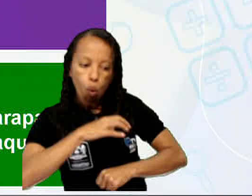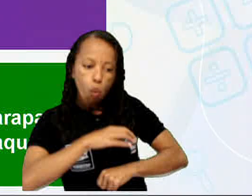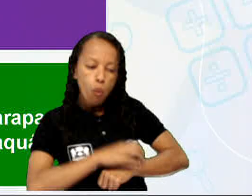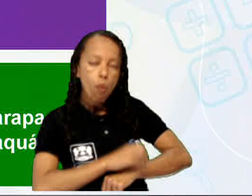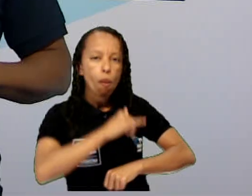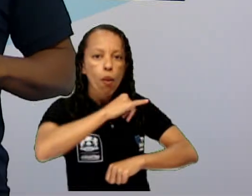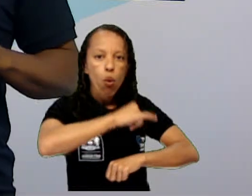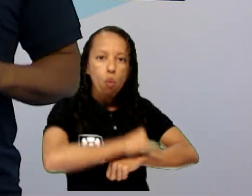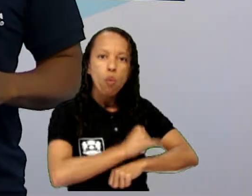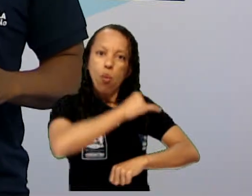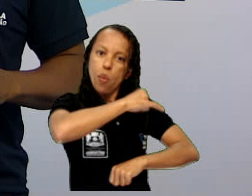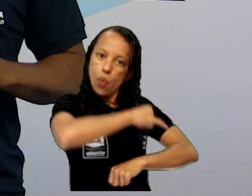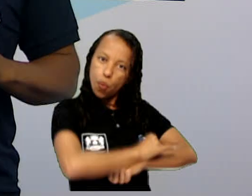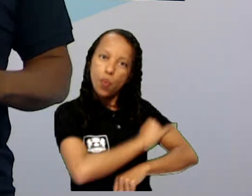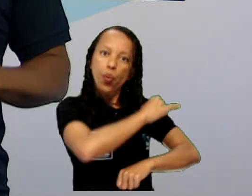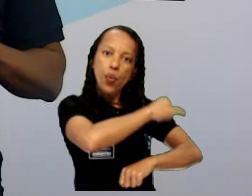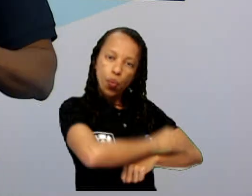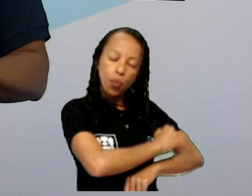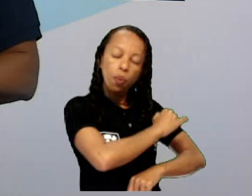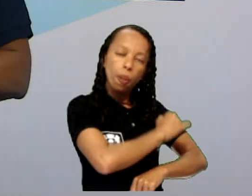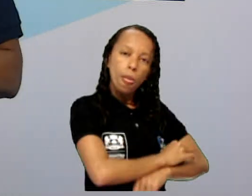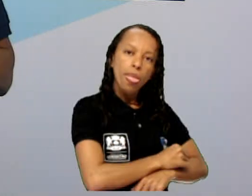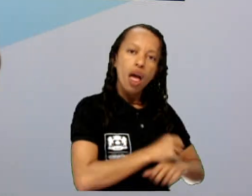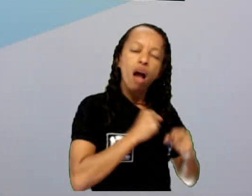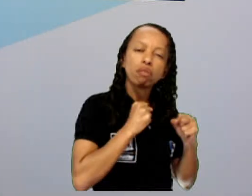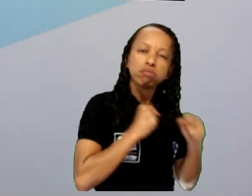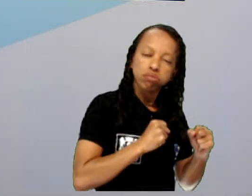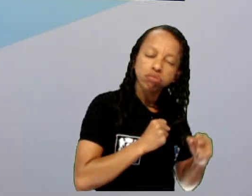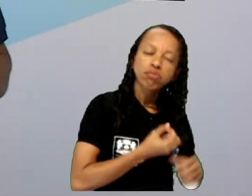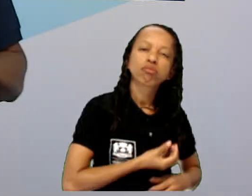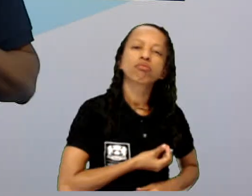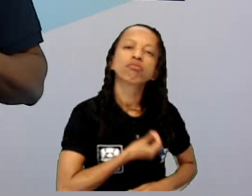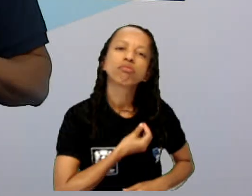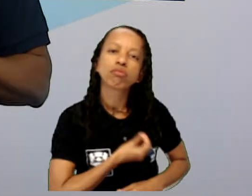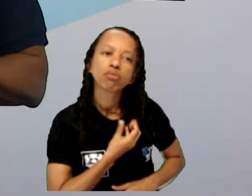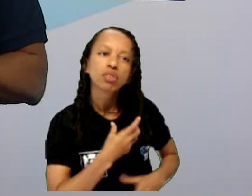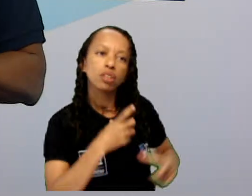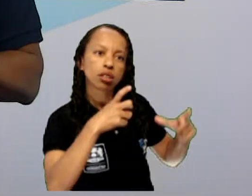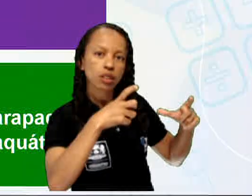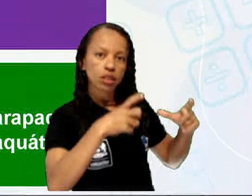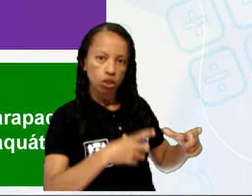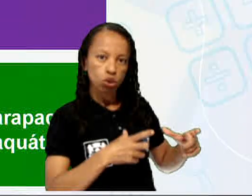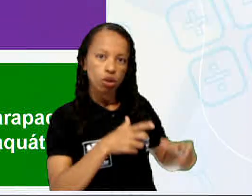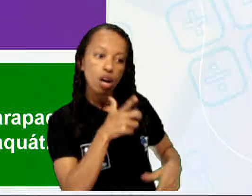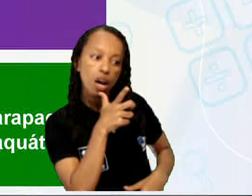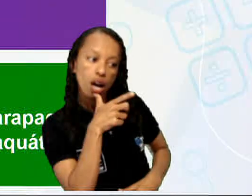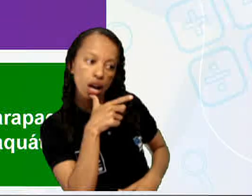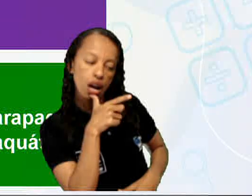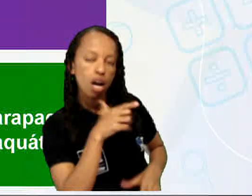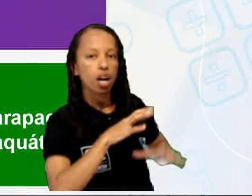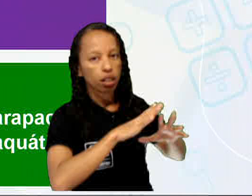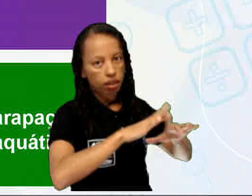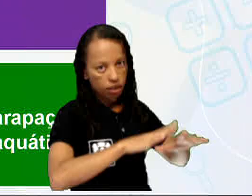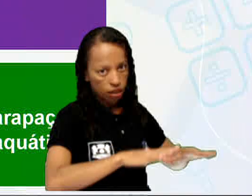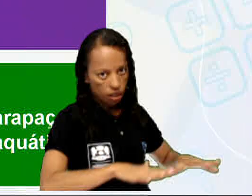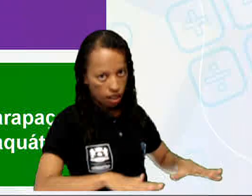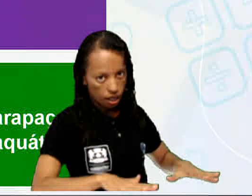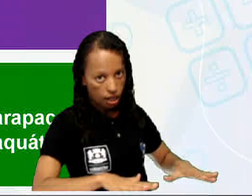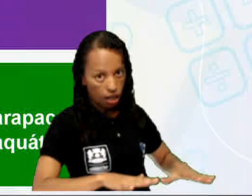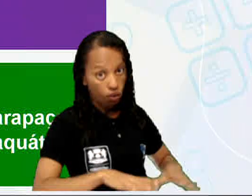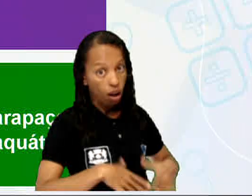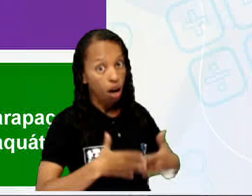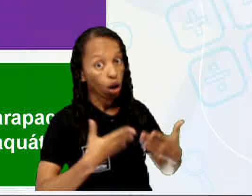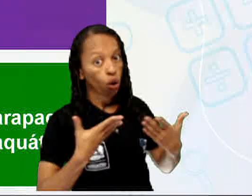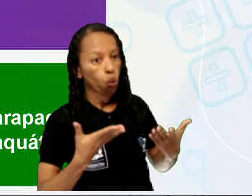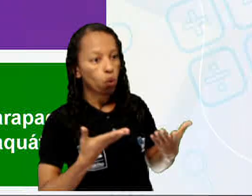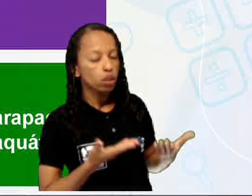pererecas. Os anfíbios, eles podem viver tanto em ambiente aquático quando é mais jovem,